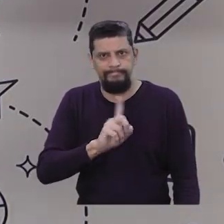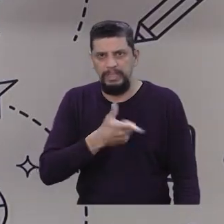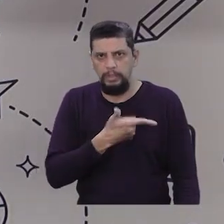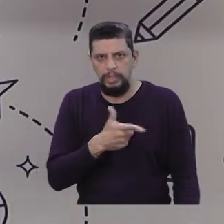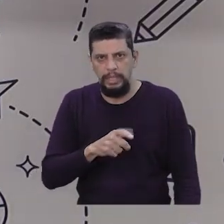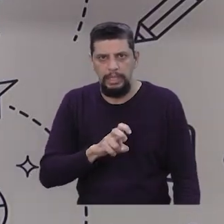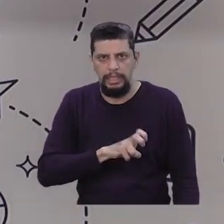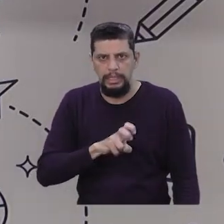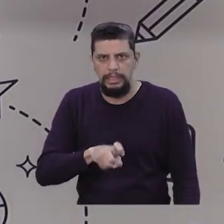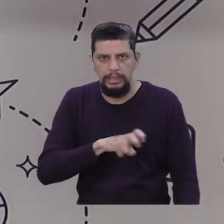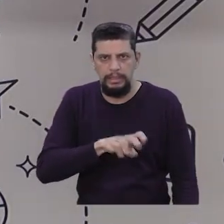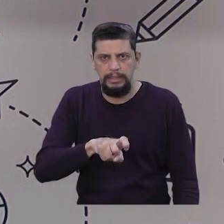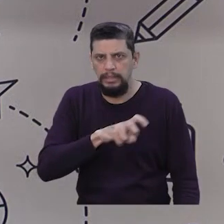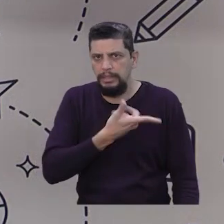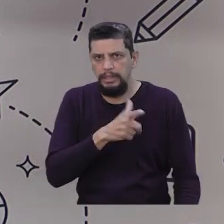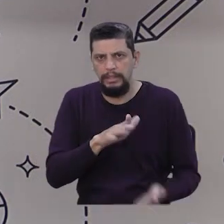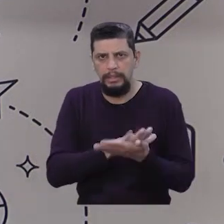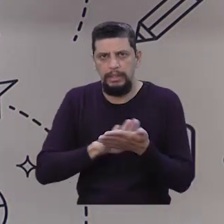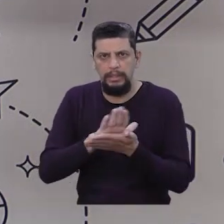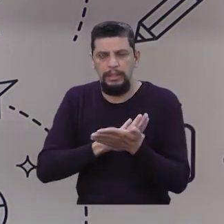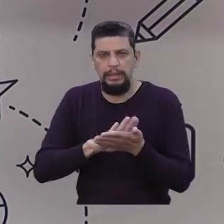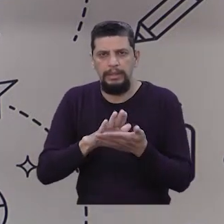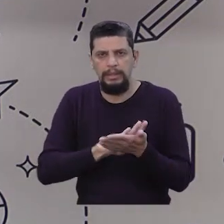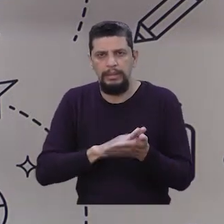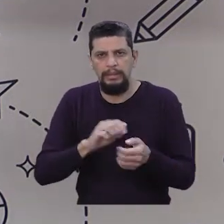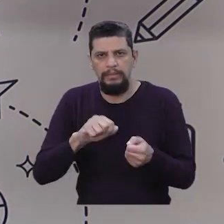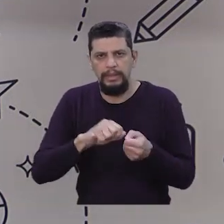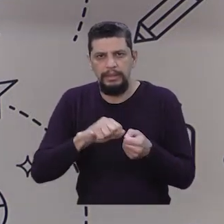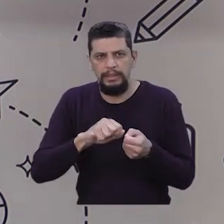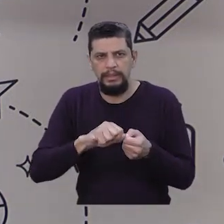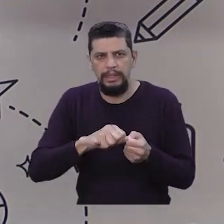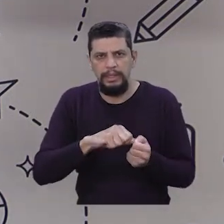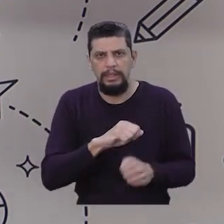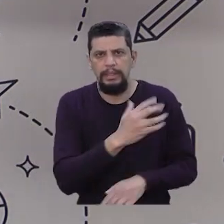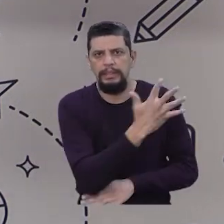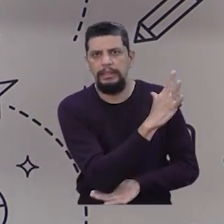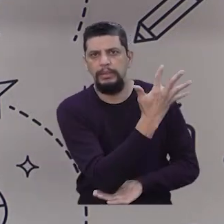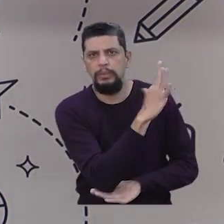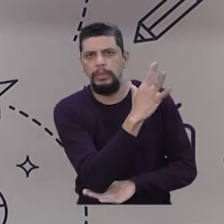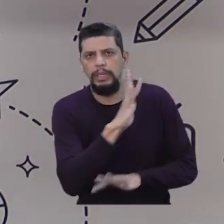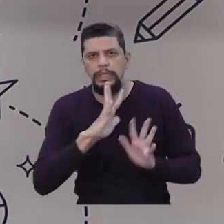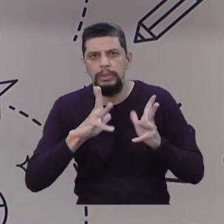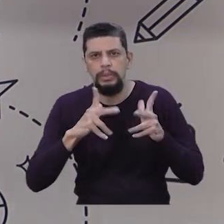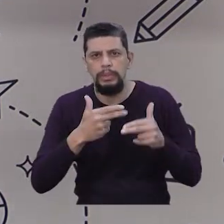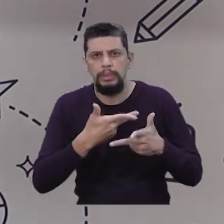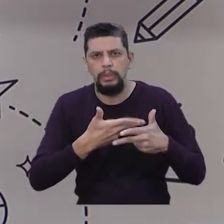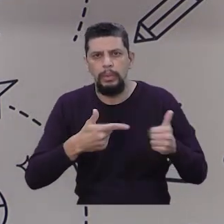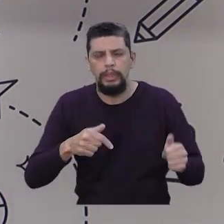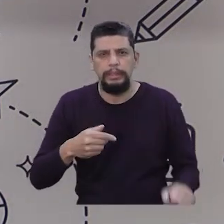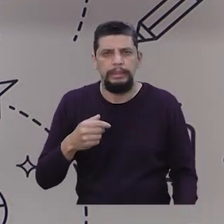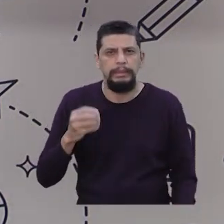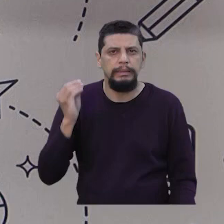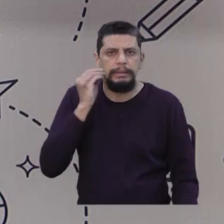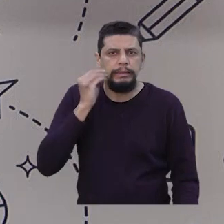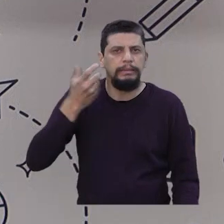Gente, não tinha escada ainda, lembra? Eles estavam montando outras coisas, criando as naturezas e tudo mais. Tenta de